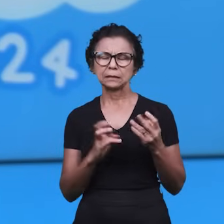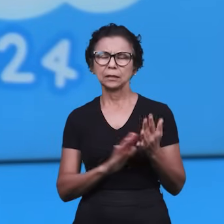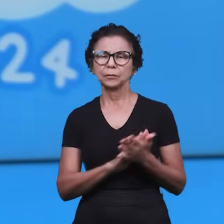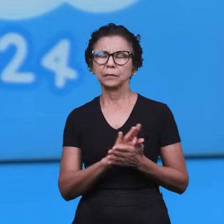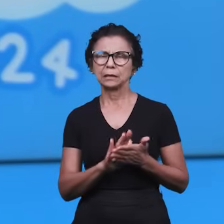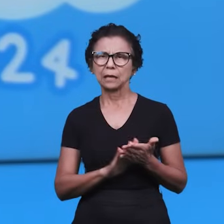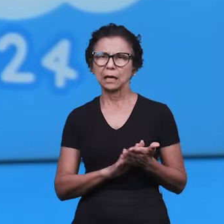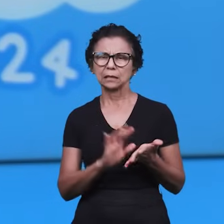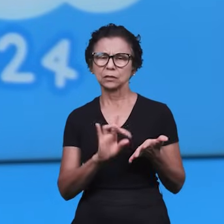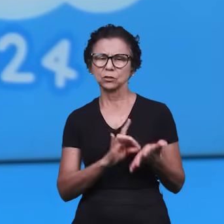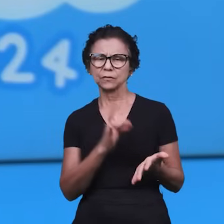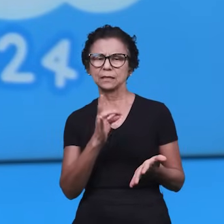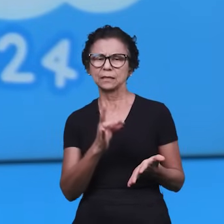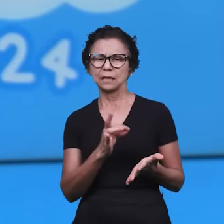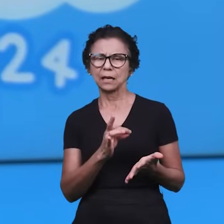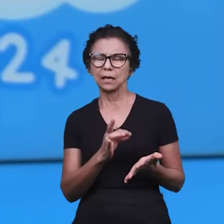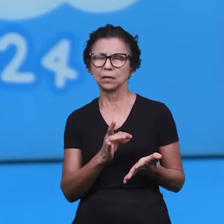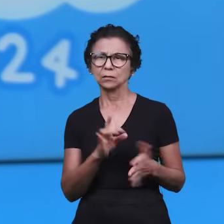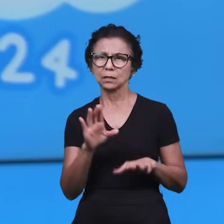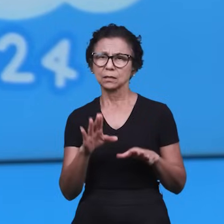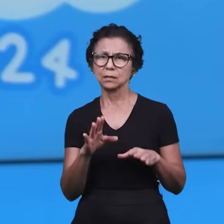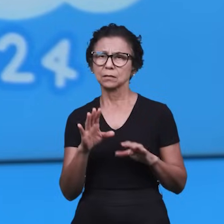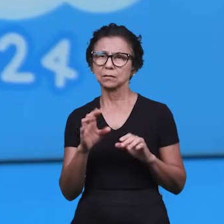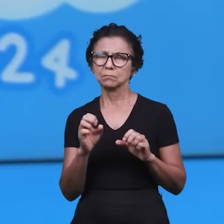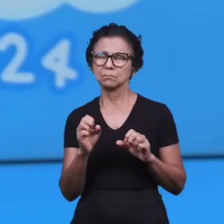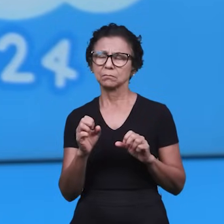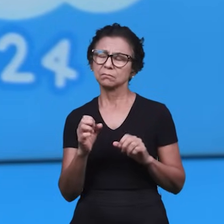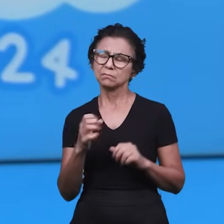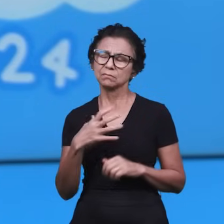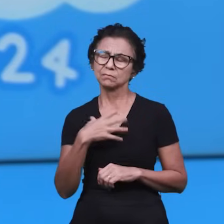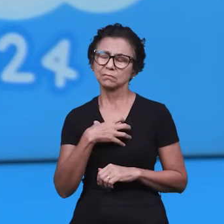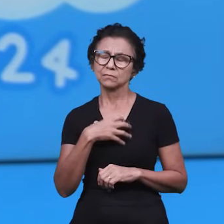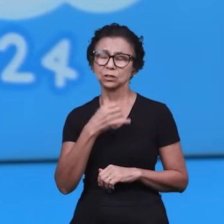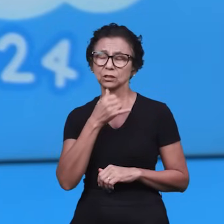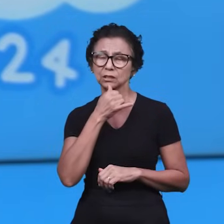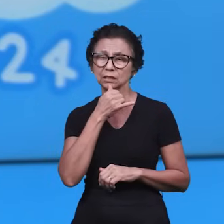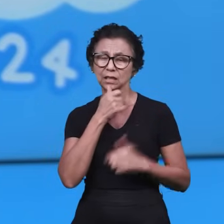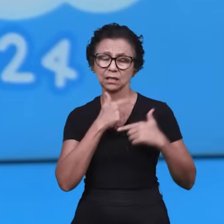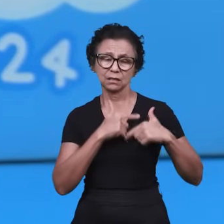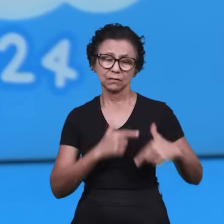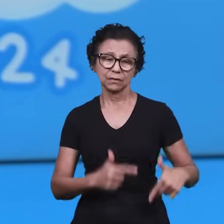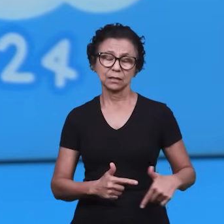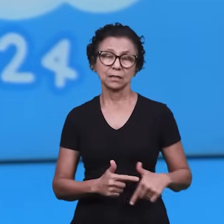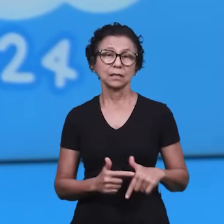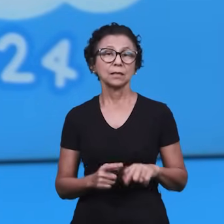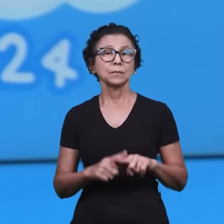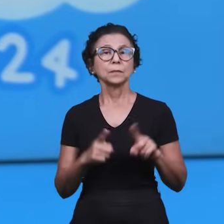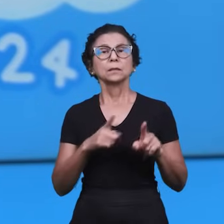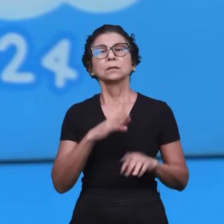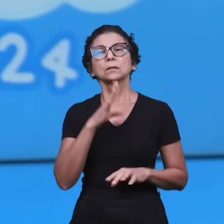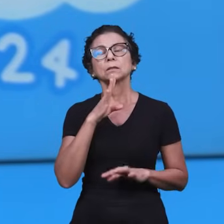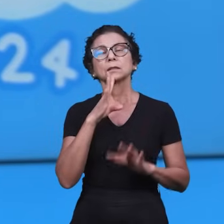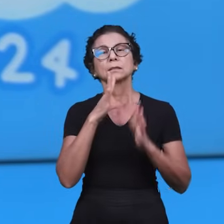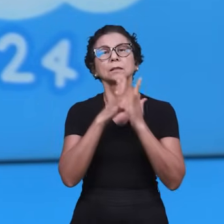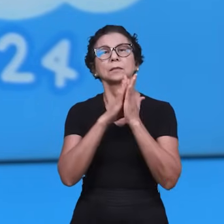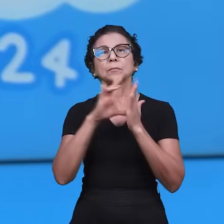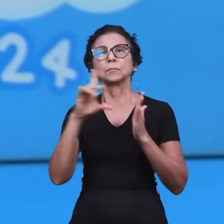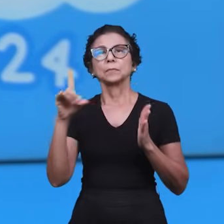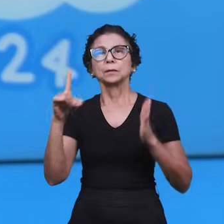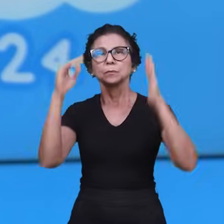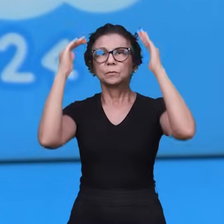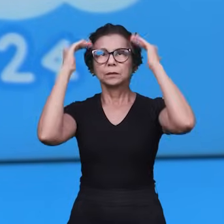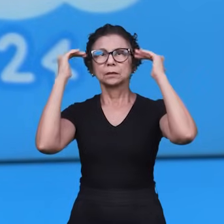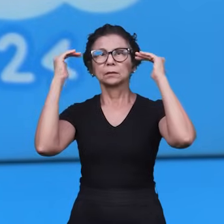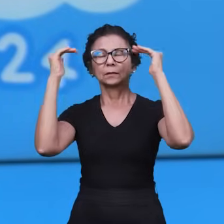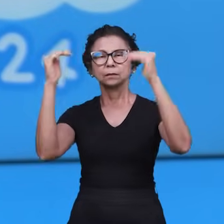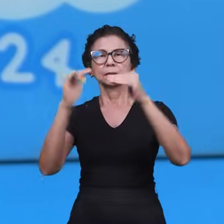armadilhas, mas elas podem nos trazer tristeza e vazio para o nosso coração. Então, quando nós conhecemos a palavra e